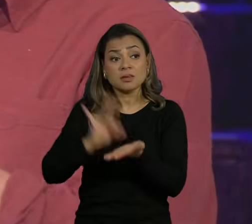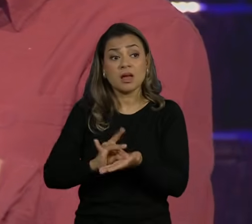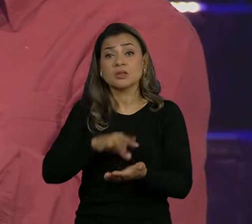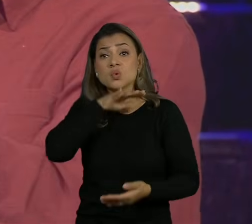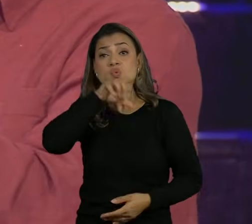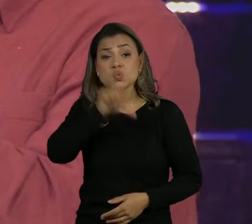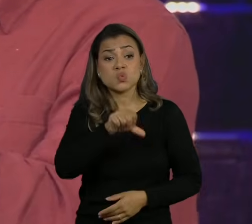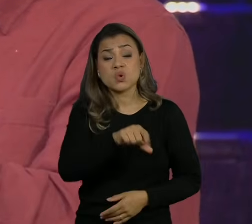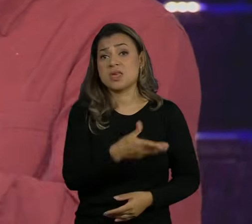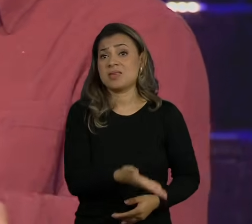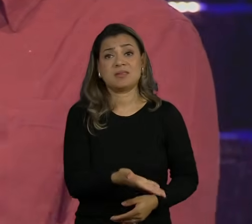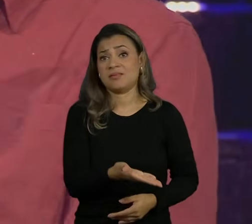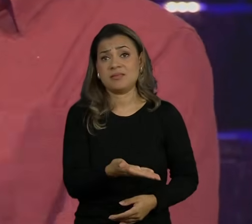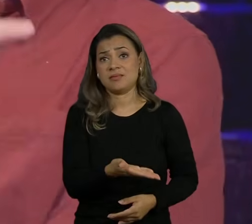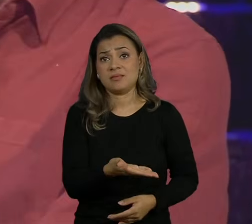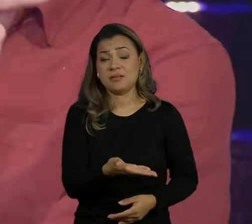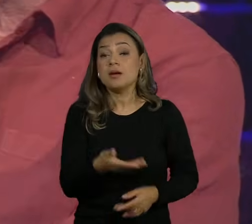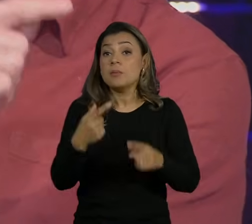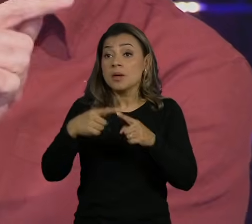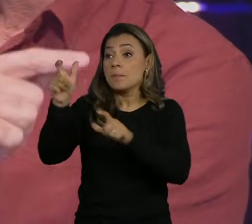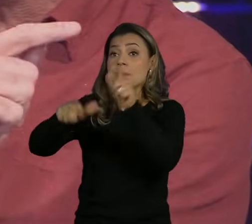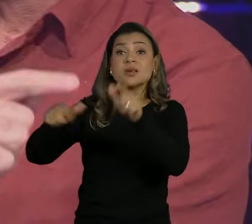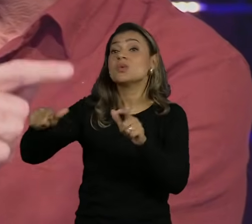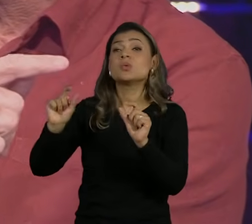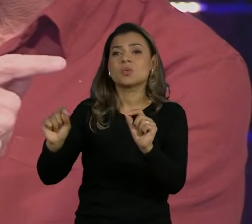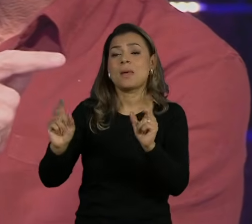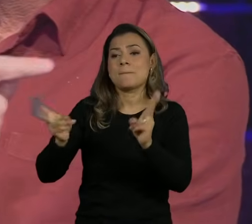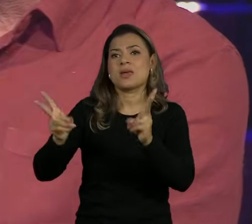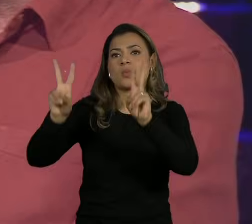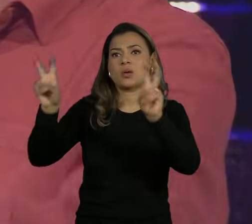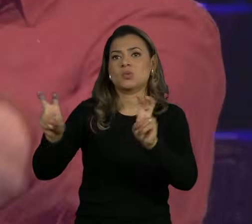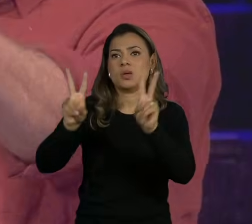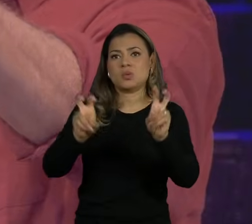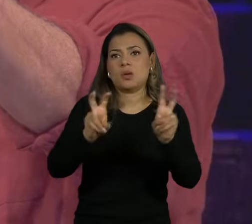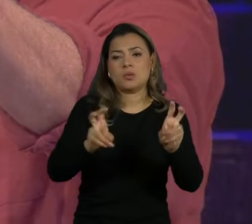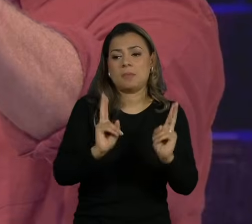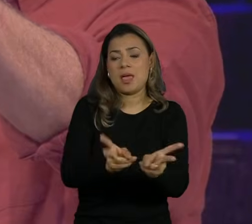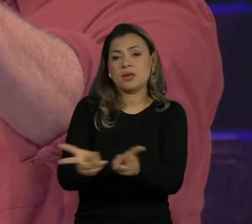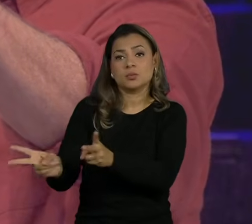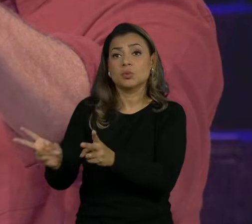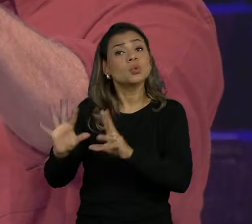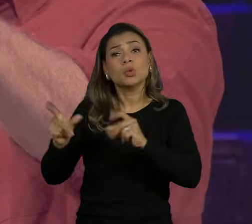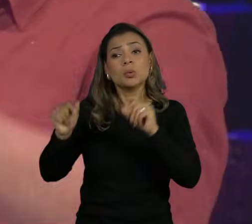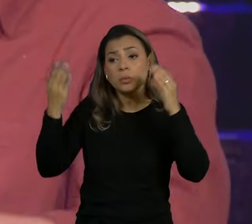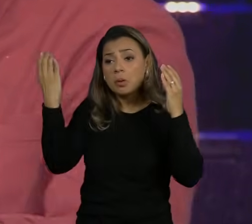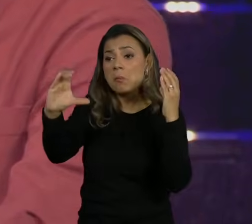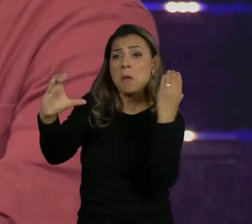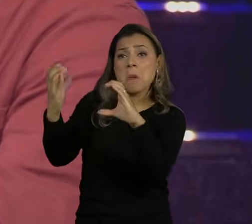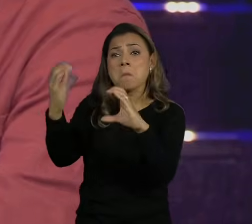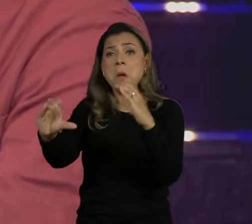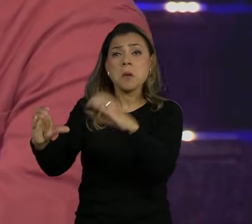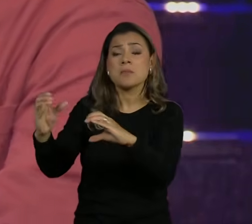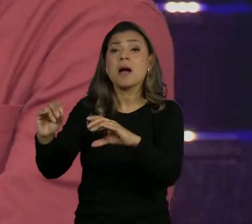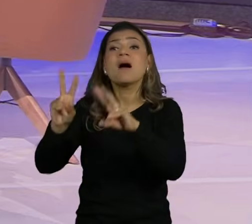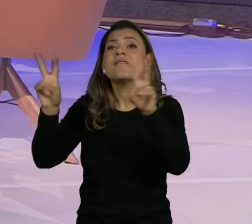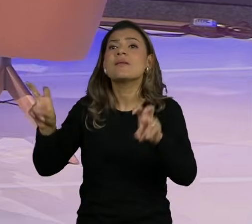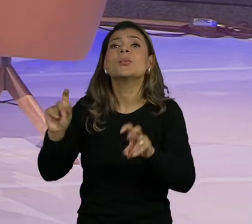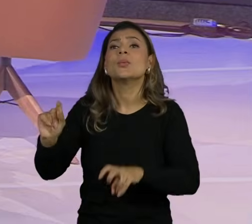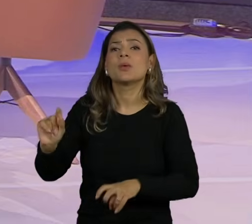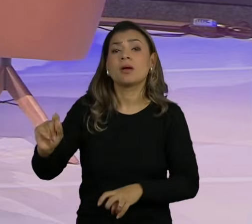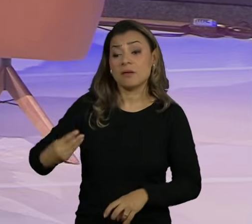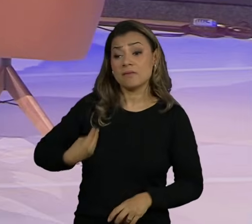estão, ao menos, falando sobre o mesmo assunto. E todo mundo se refere, entende, a uma realidade que